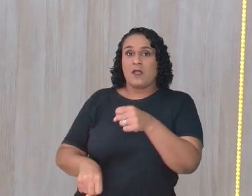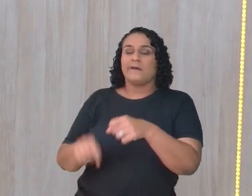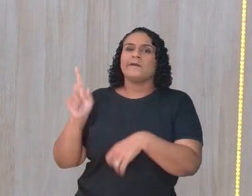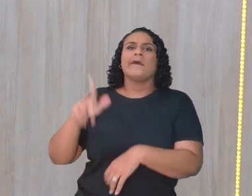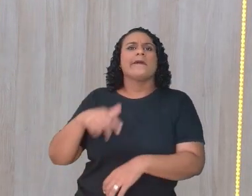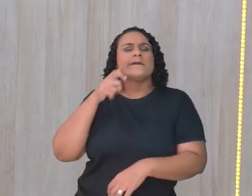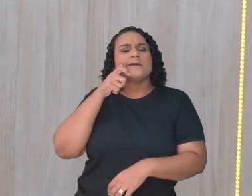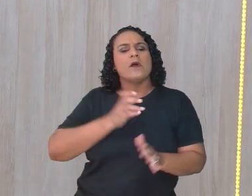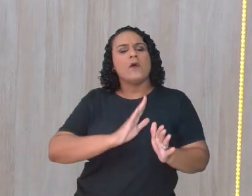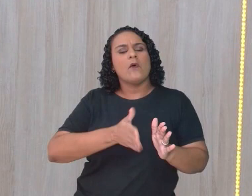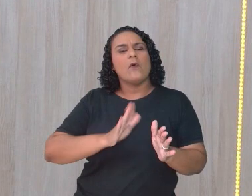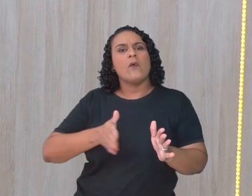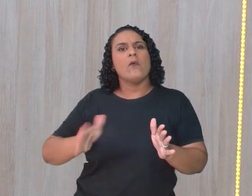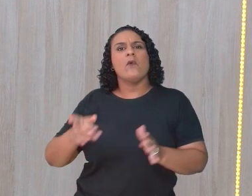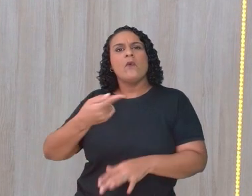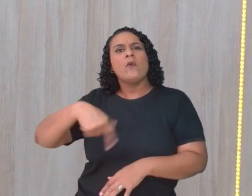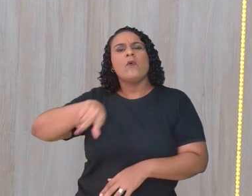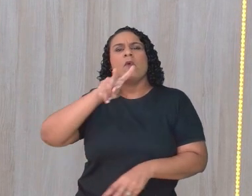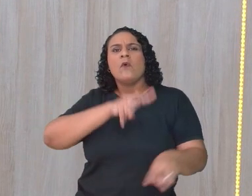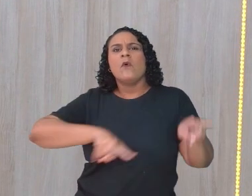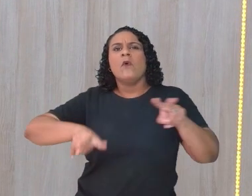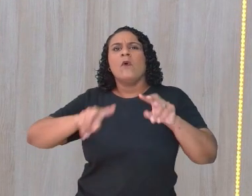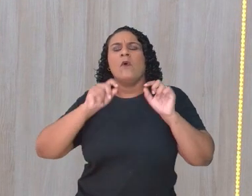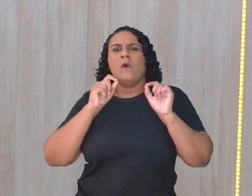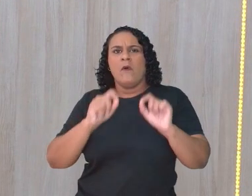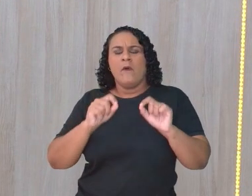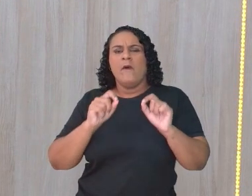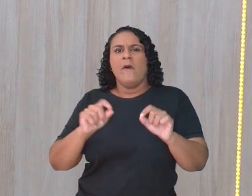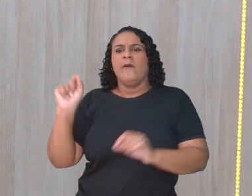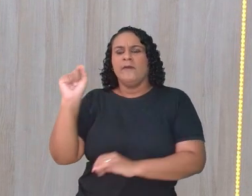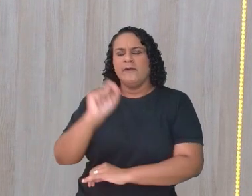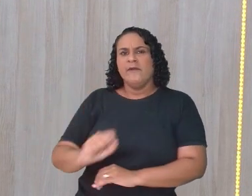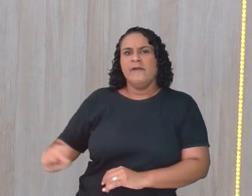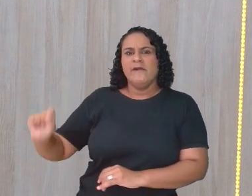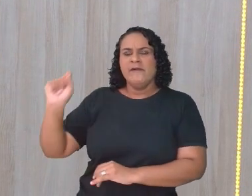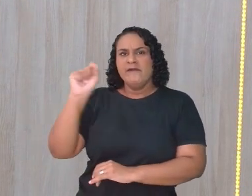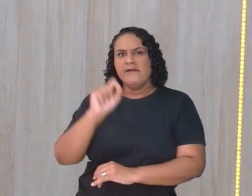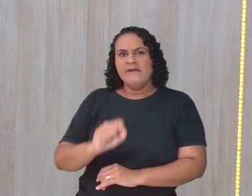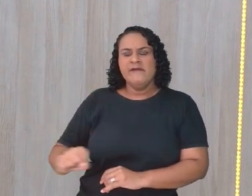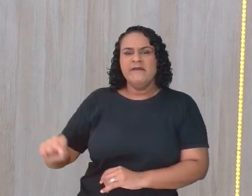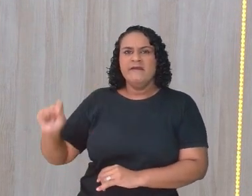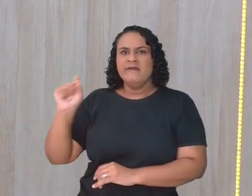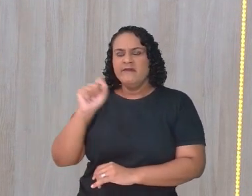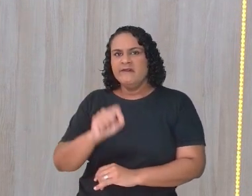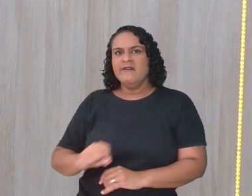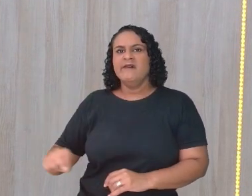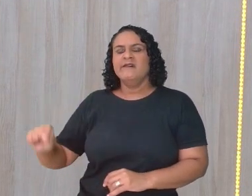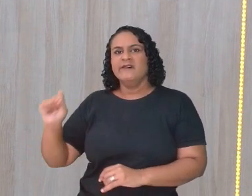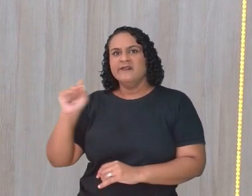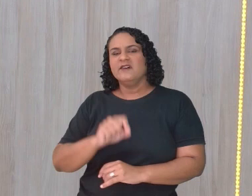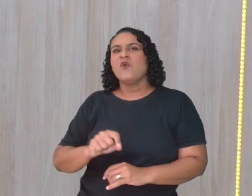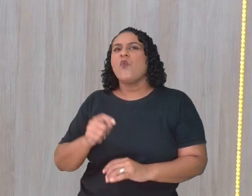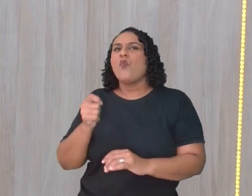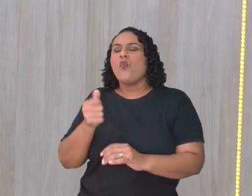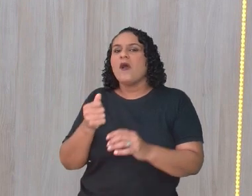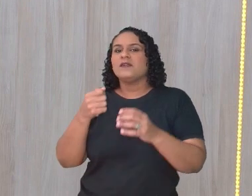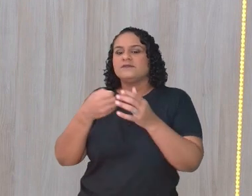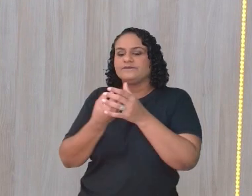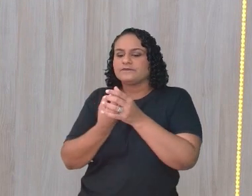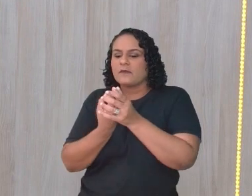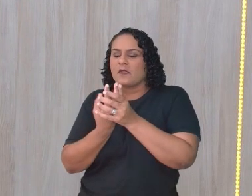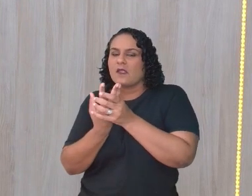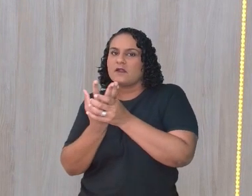processo quando você observa a questão das abelhas, quando está já para abrir a flor da uva, no